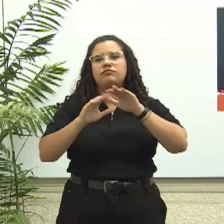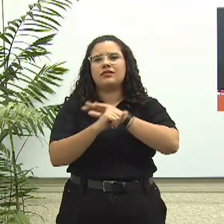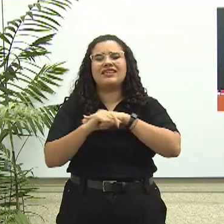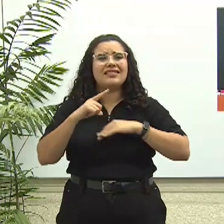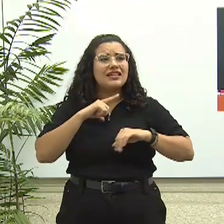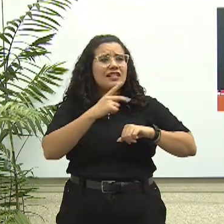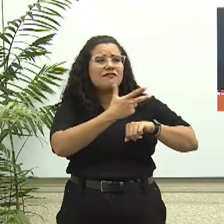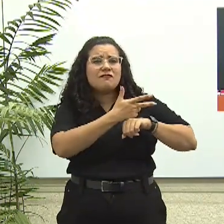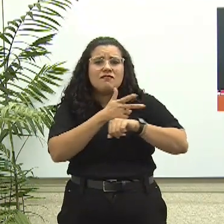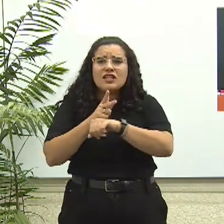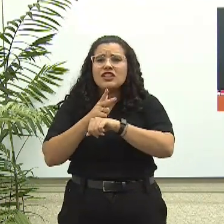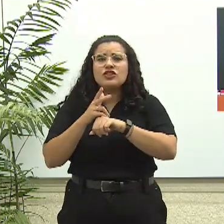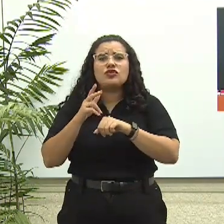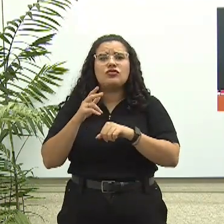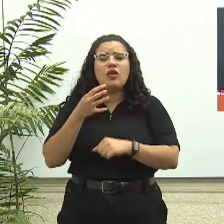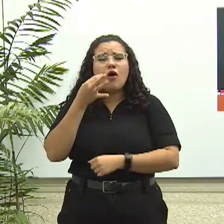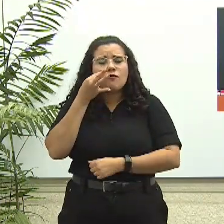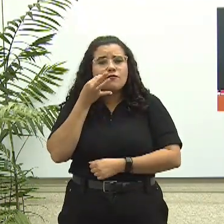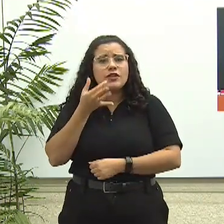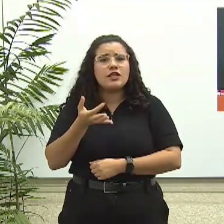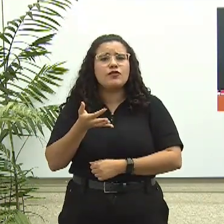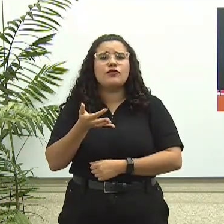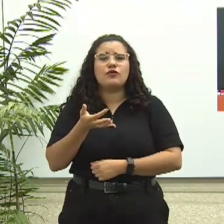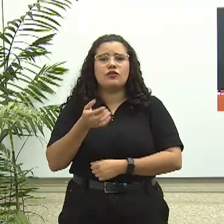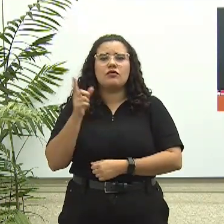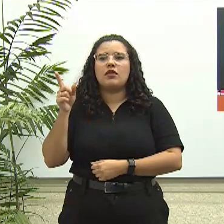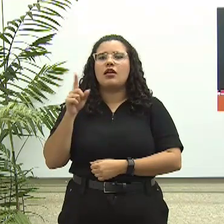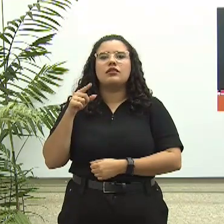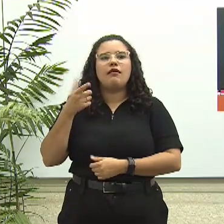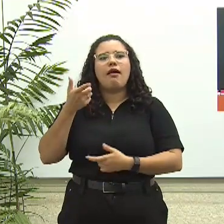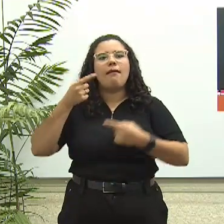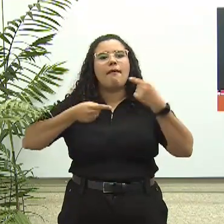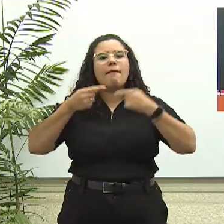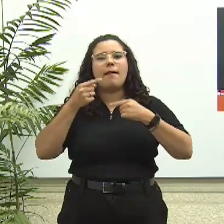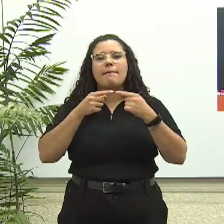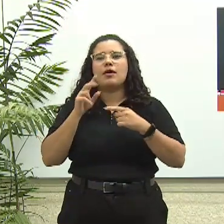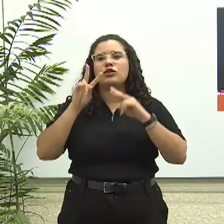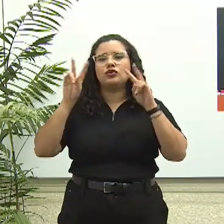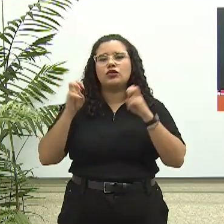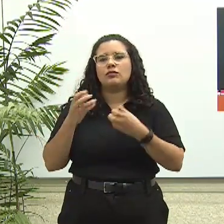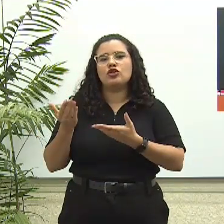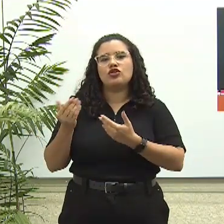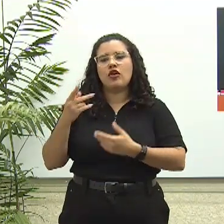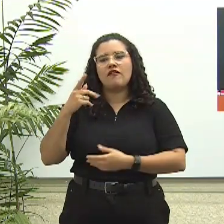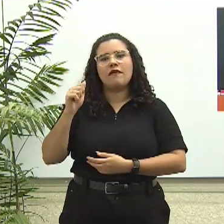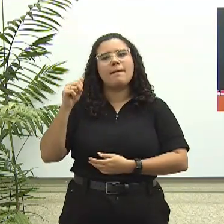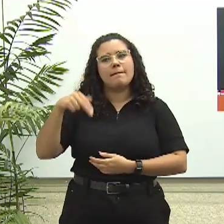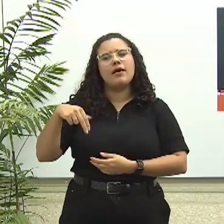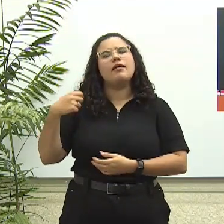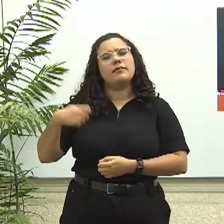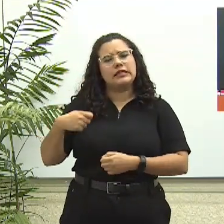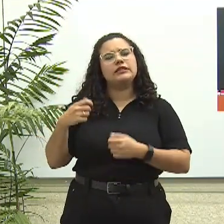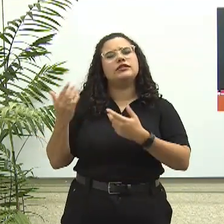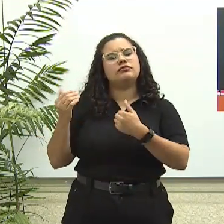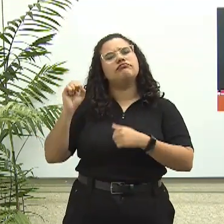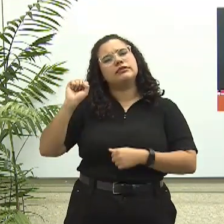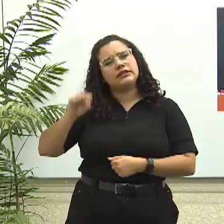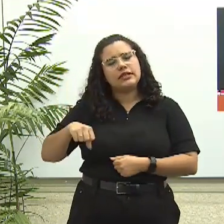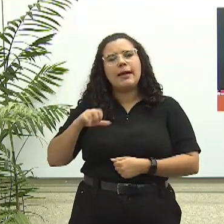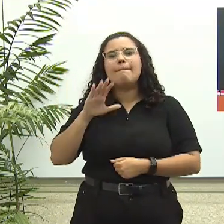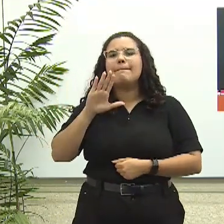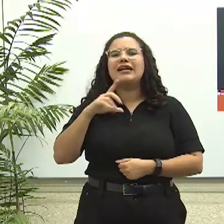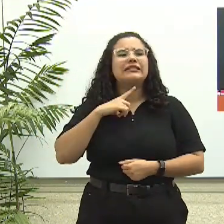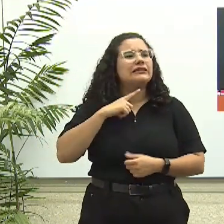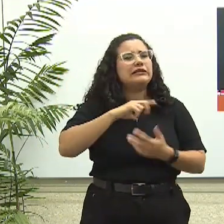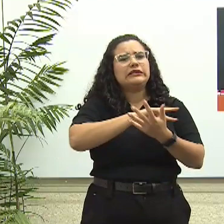vivo né as pessoas ficaram focadas para discutir a Jovem Pan tem que discutir mesmo mas assim outros e outros milhares de